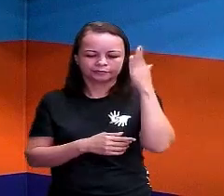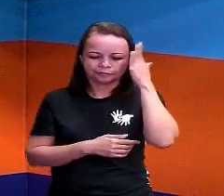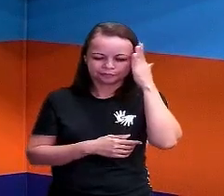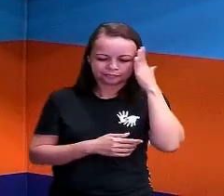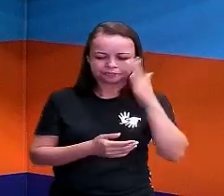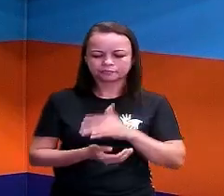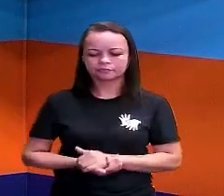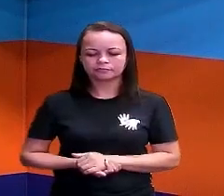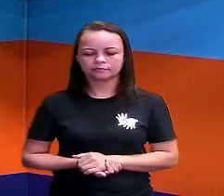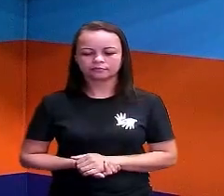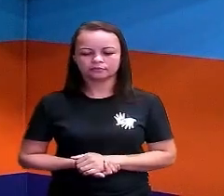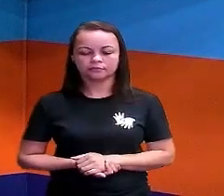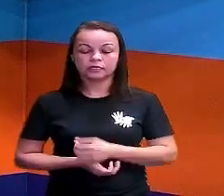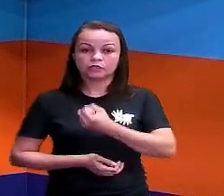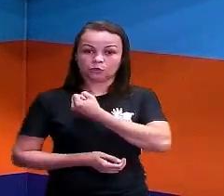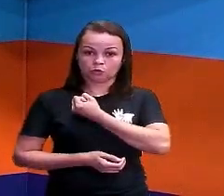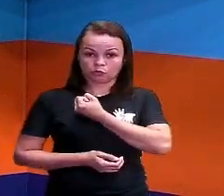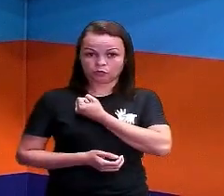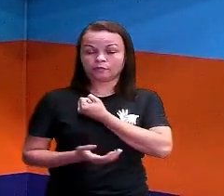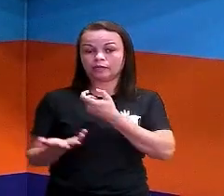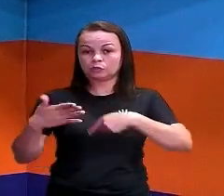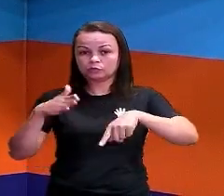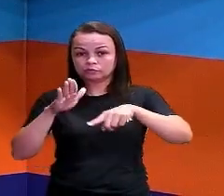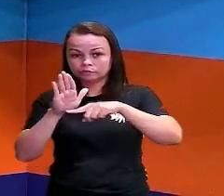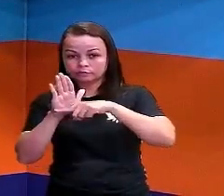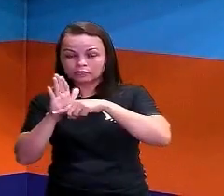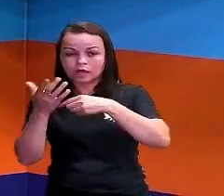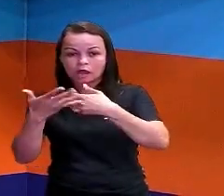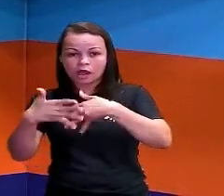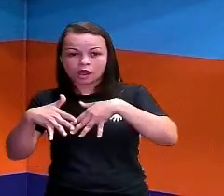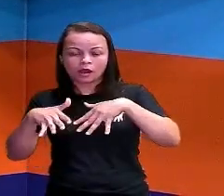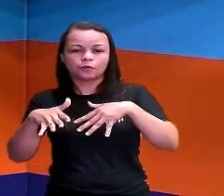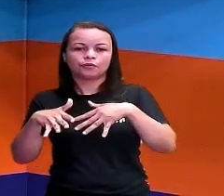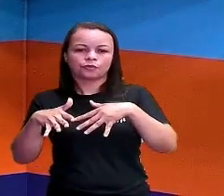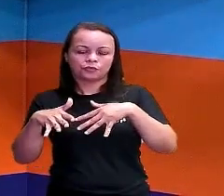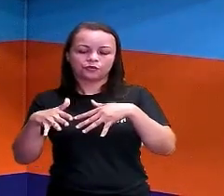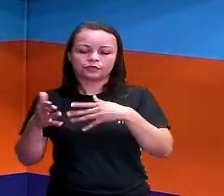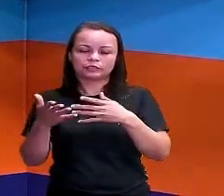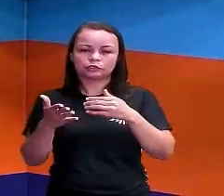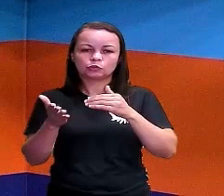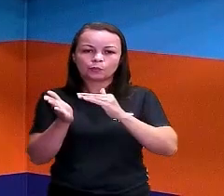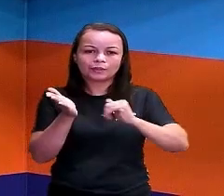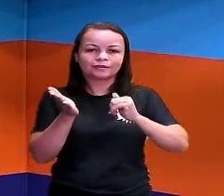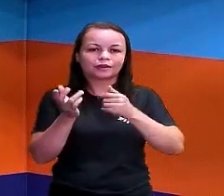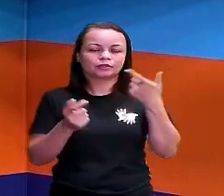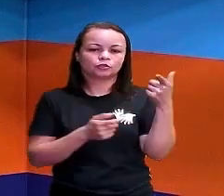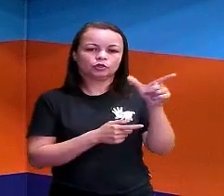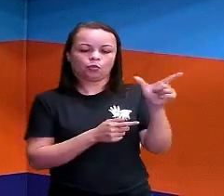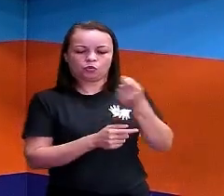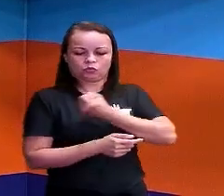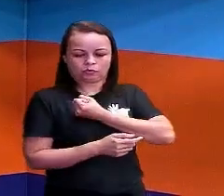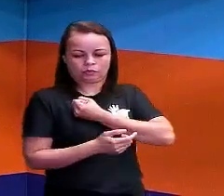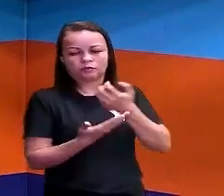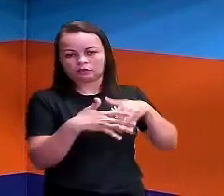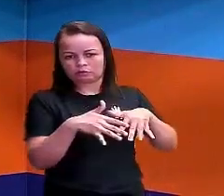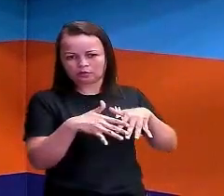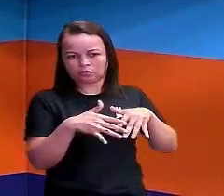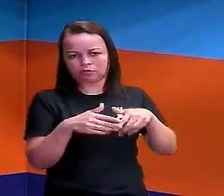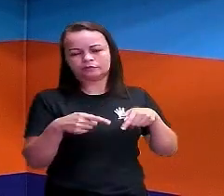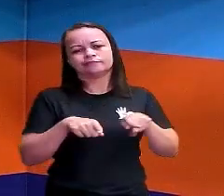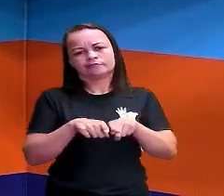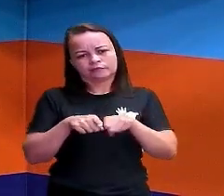Subtração. Um número natural subtraído de outro número natural resulta em um número